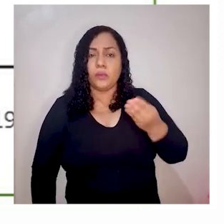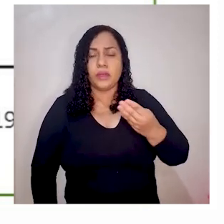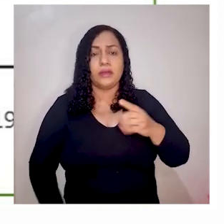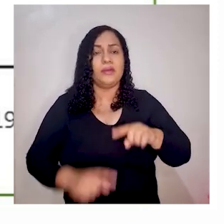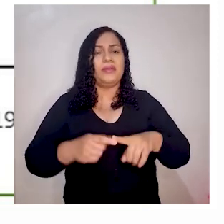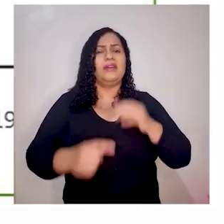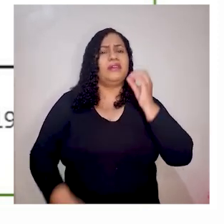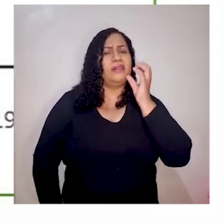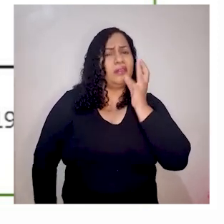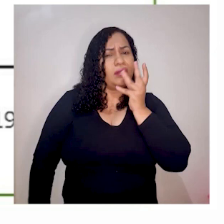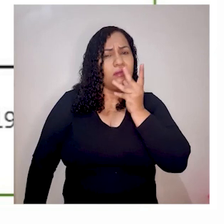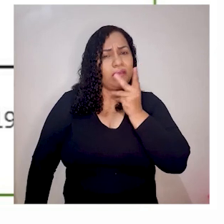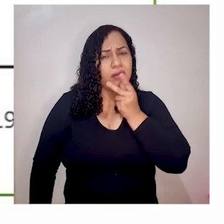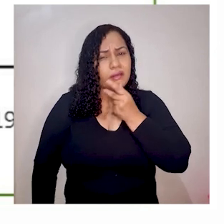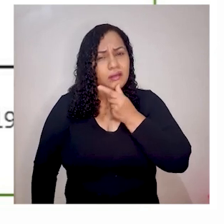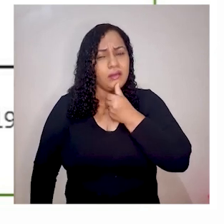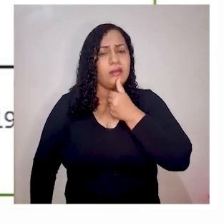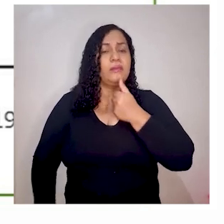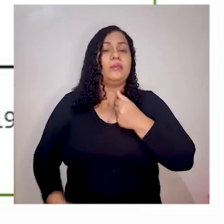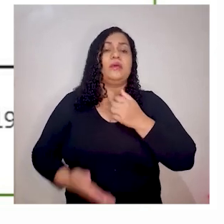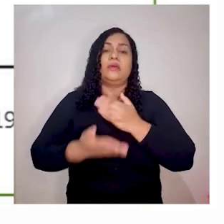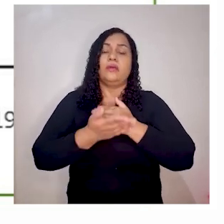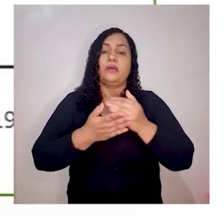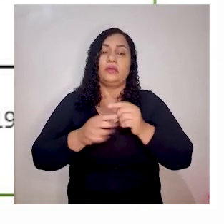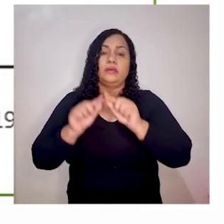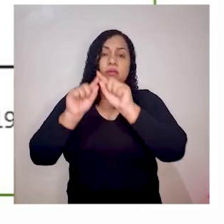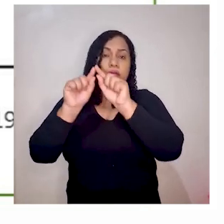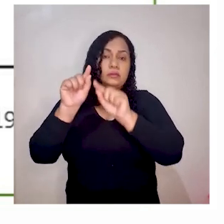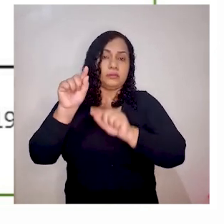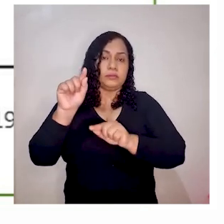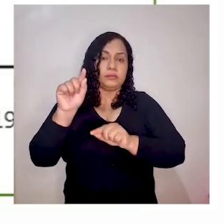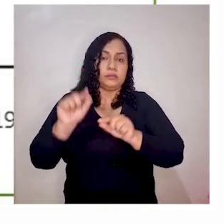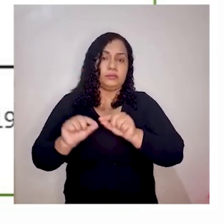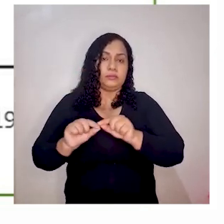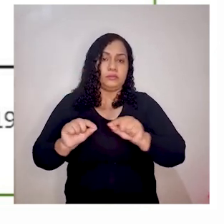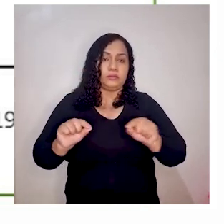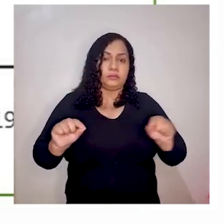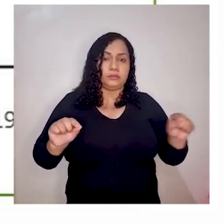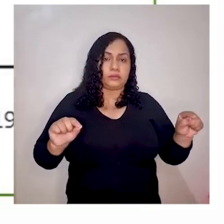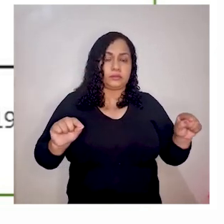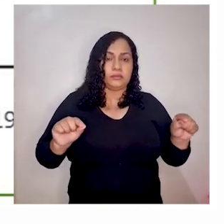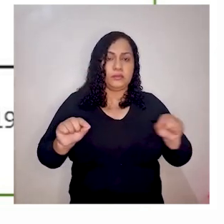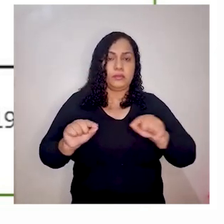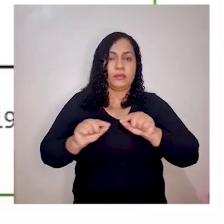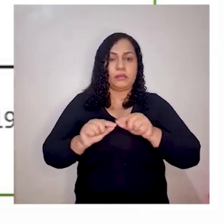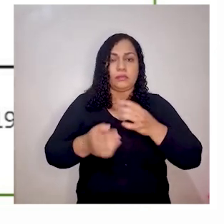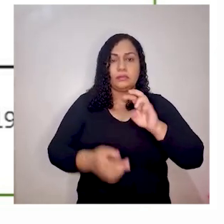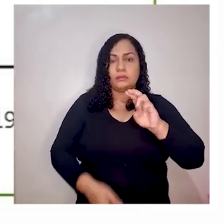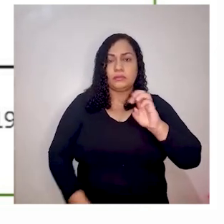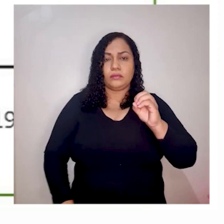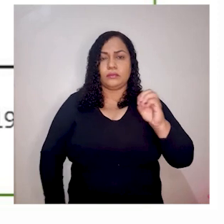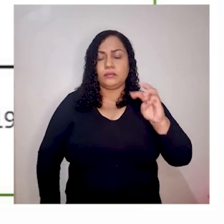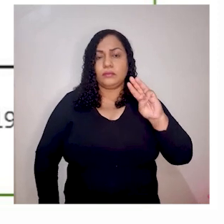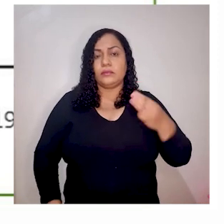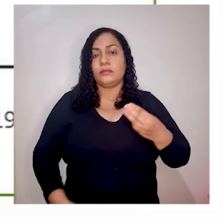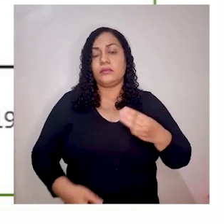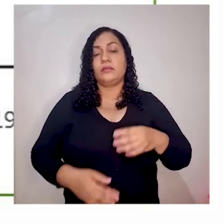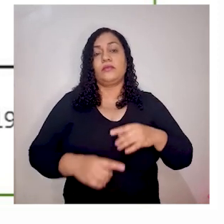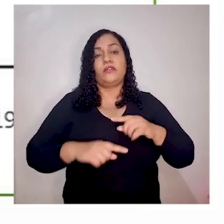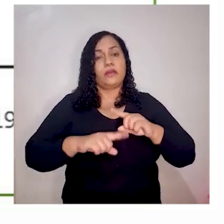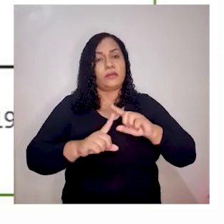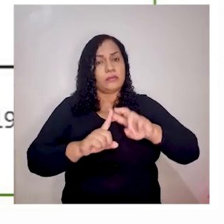demorou muitos anos, né? No comecinho do gráfico aqui, a gente observa que era de 500 milhões. E aí